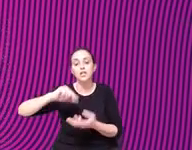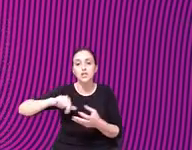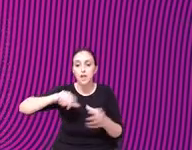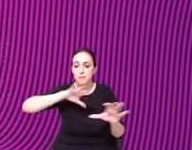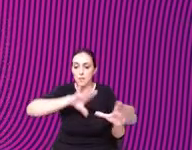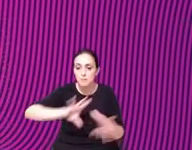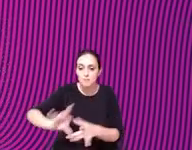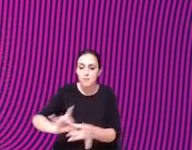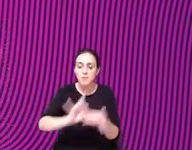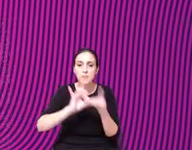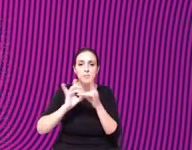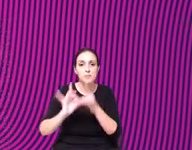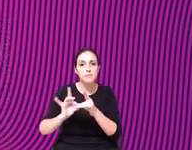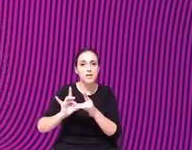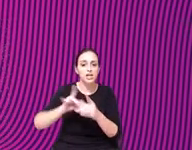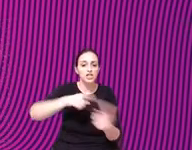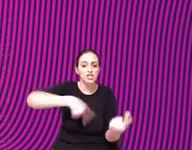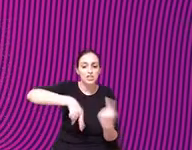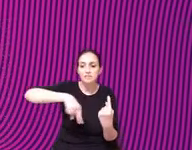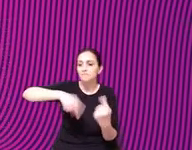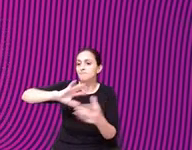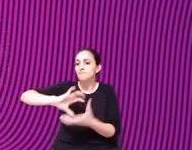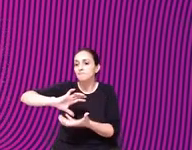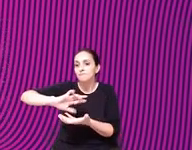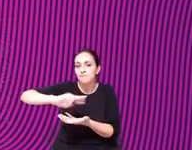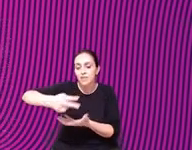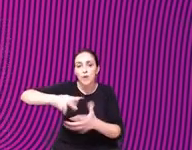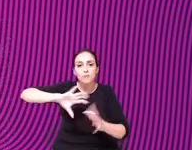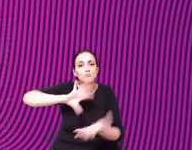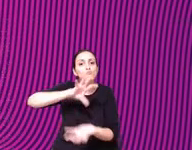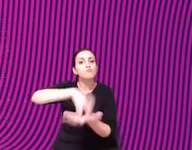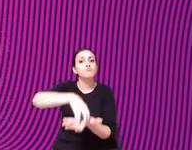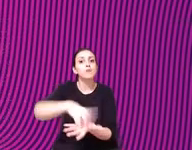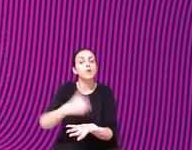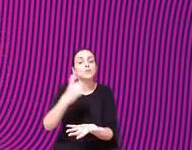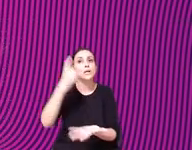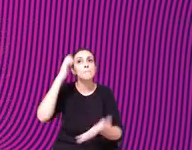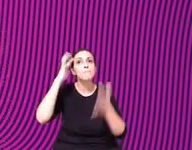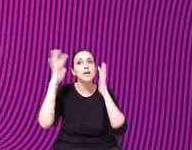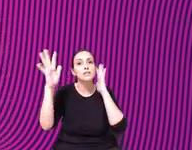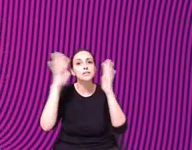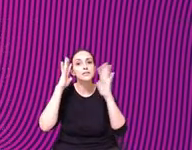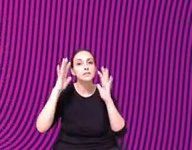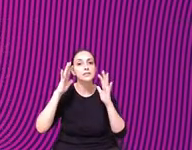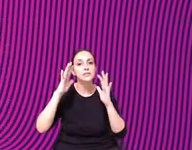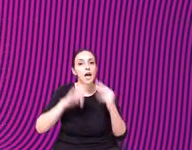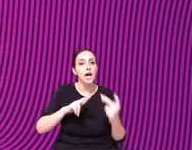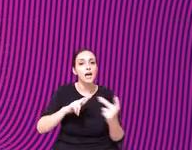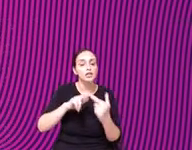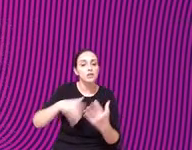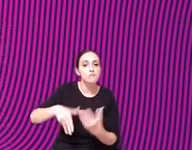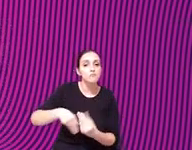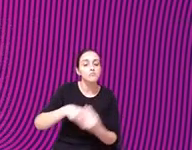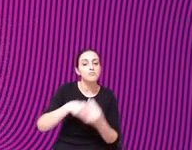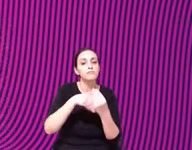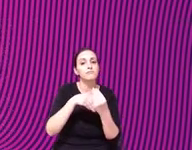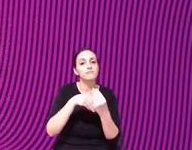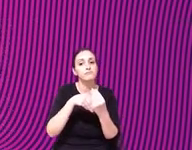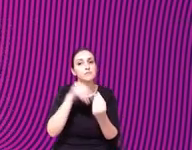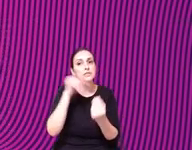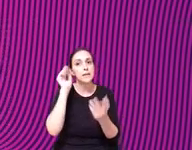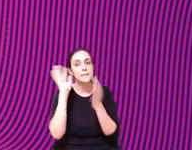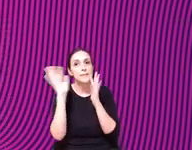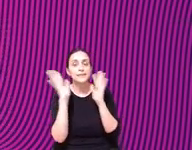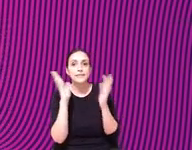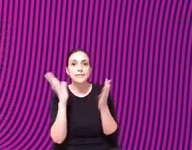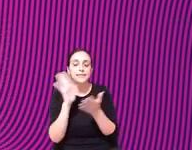de diálise está integrada. Acho que se a gente for pensar um pouquinho em rede suplementar, se a gente não